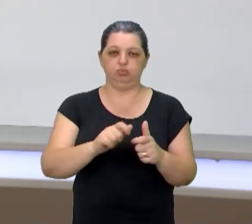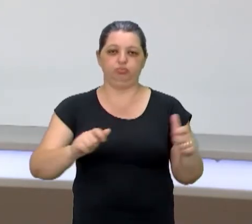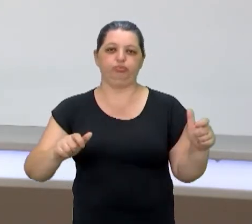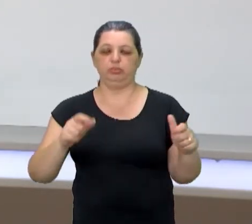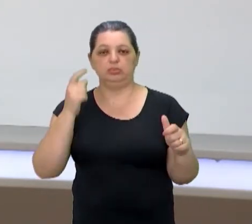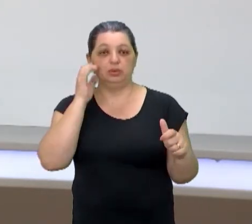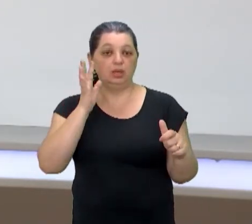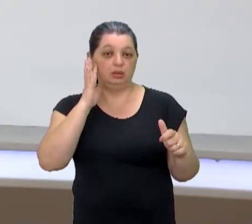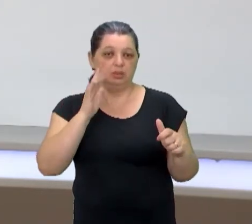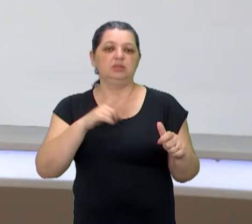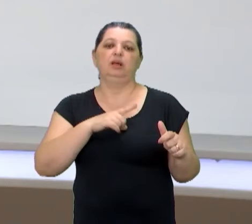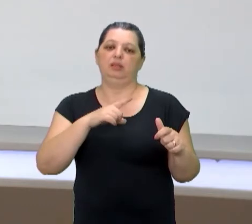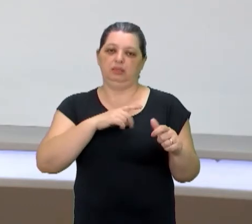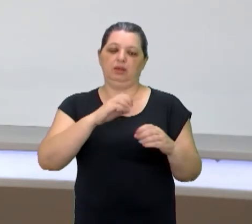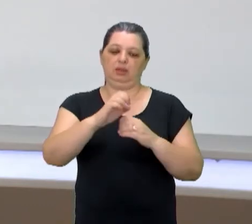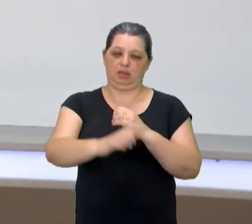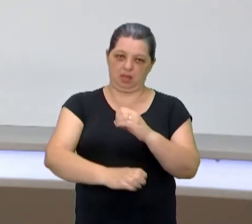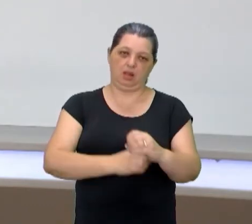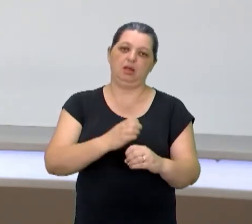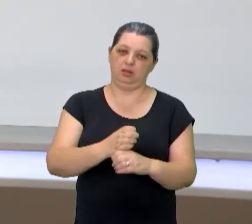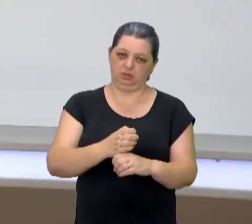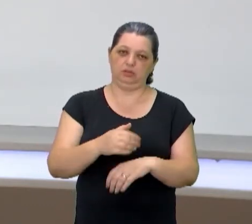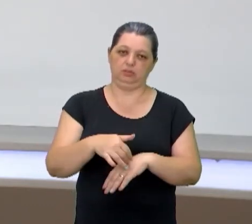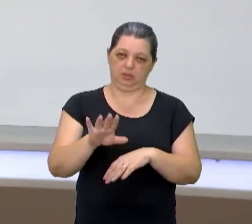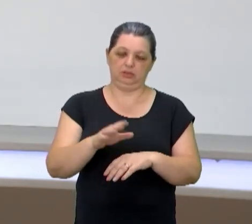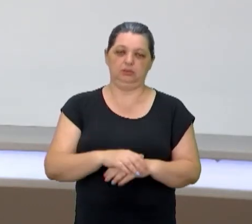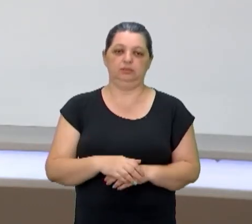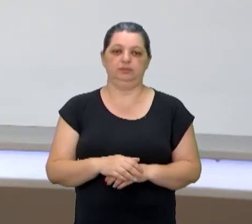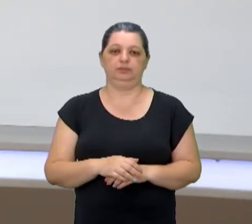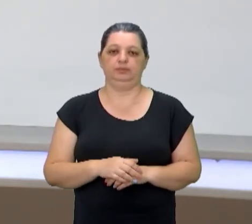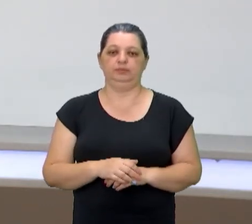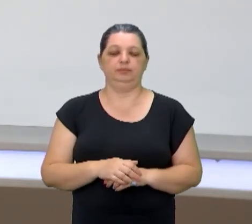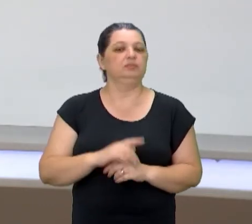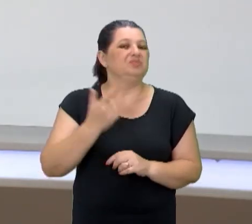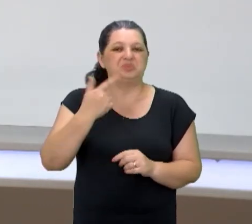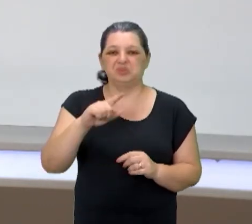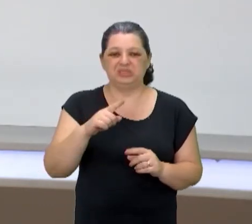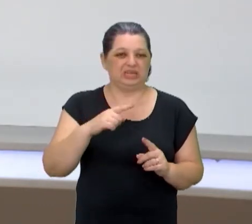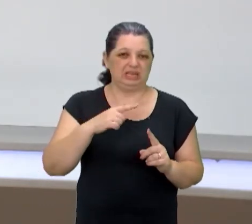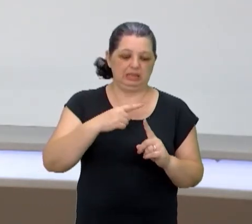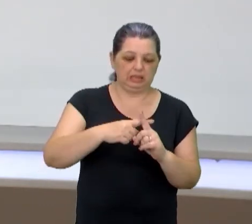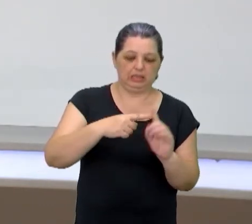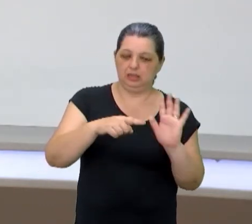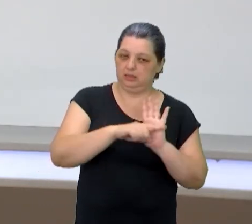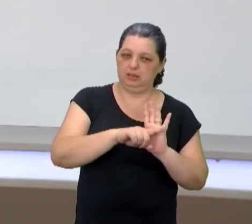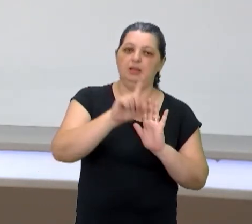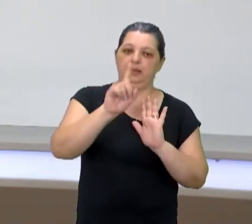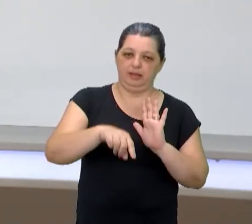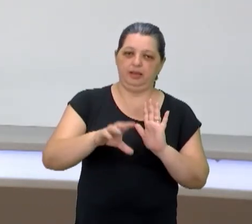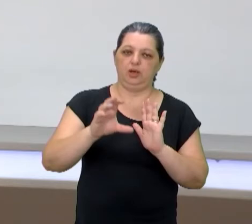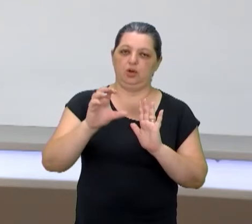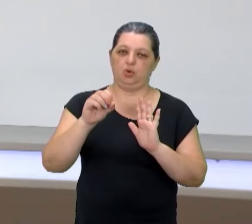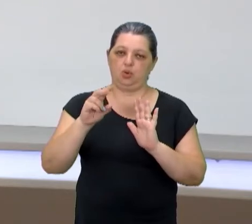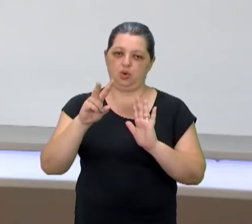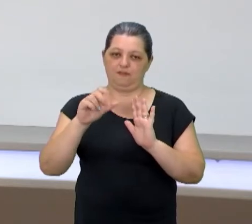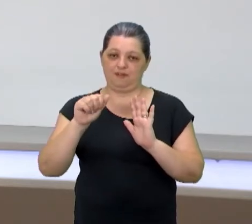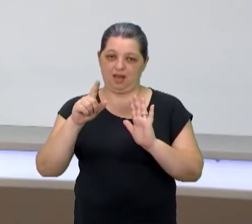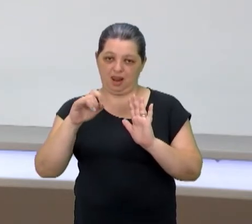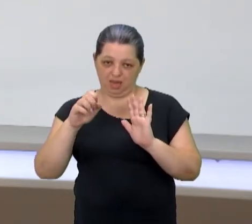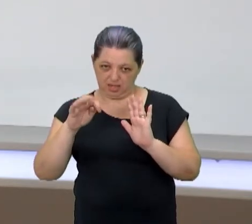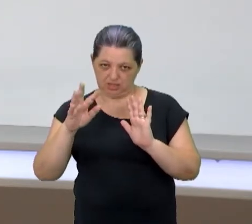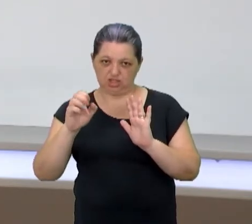imaginar que ali tem bastante elétrons. Então, eu formo polo. Mas não tem sinal nenhum, ligação covalente. Se